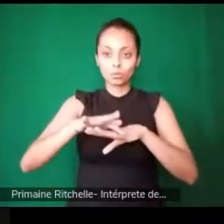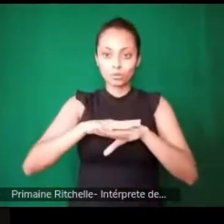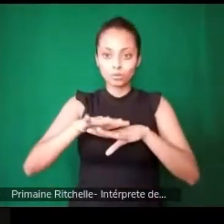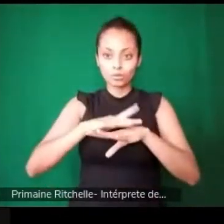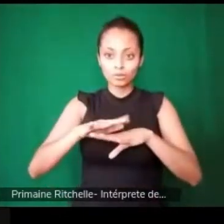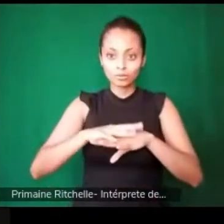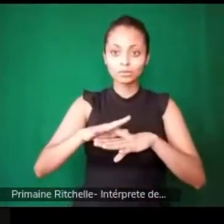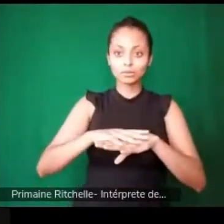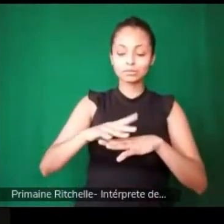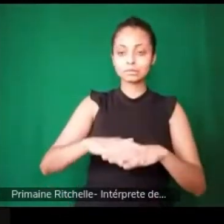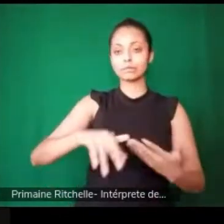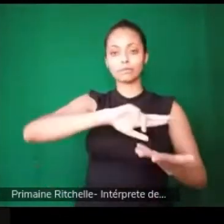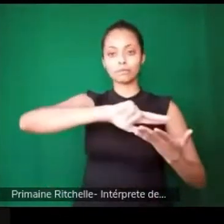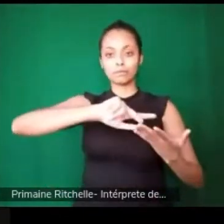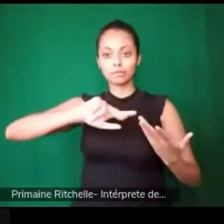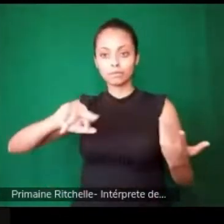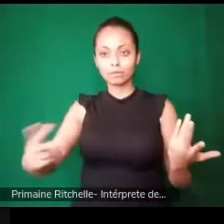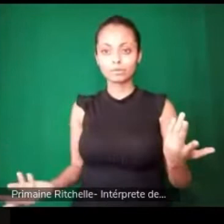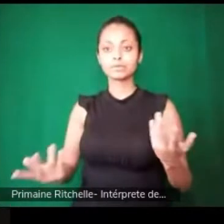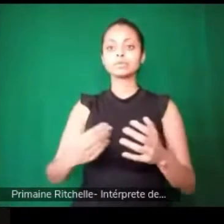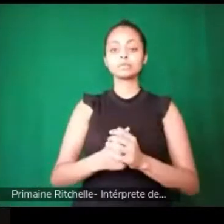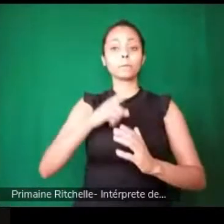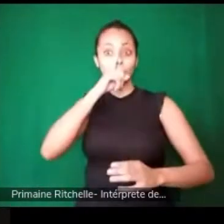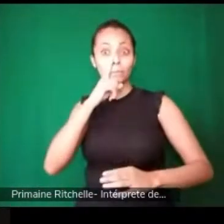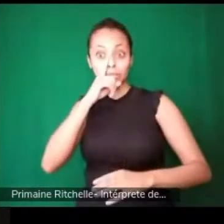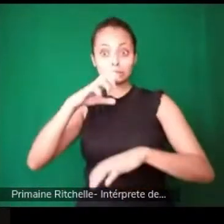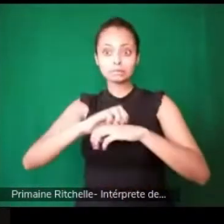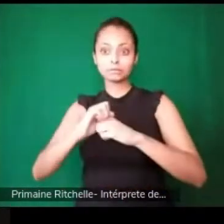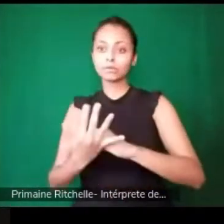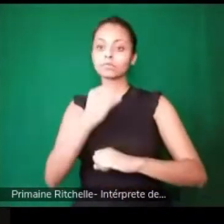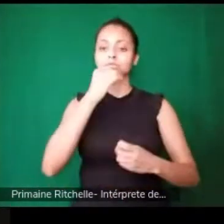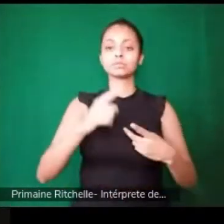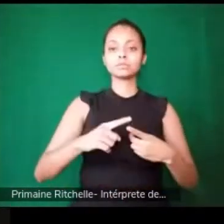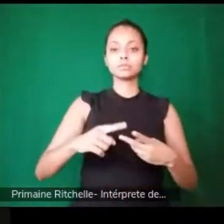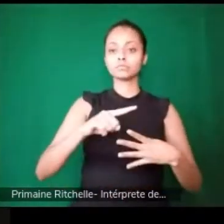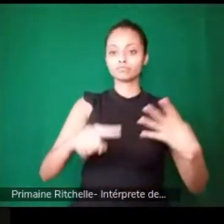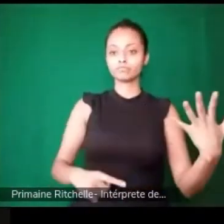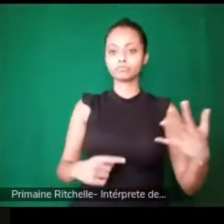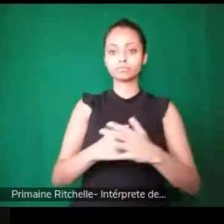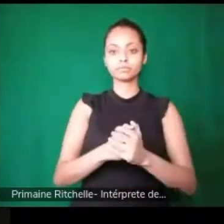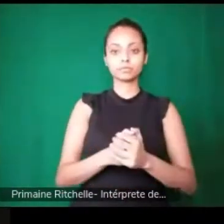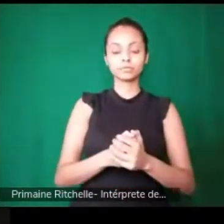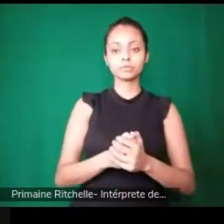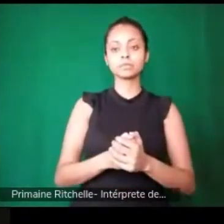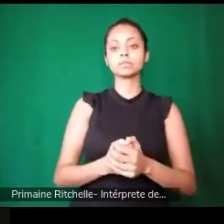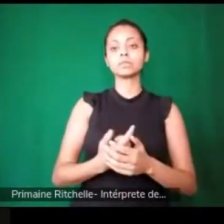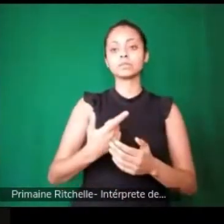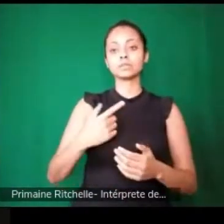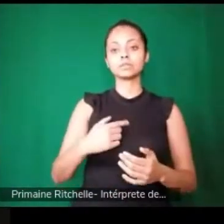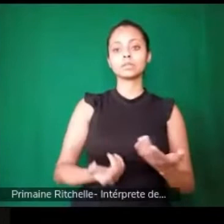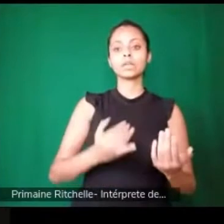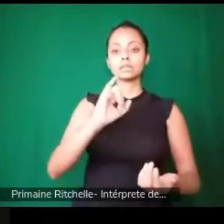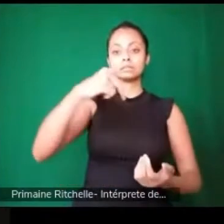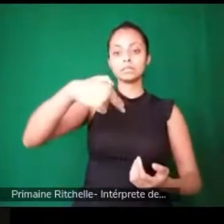as condições ou os fatores de risco descritos abaixo. Esses fatores eles estão amparados na IN 90